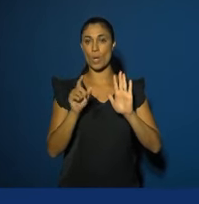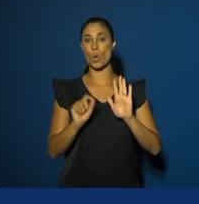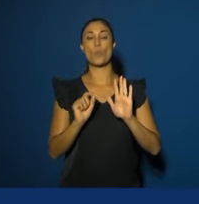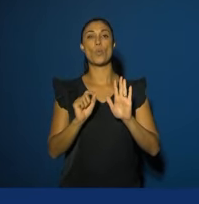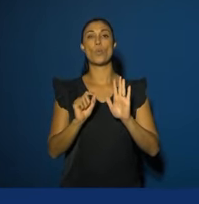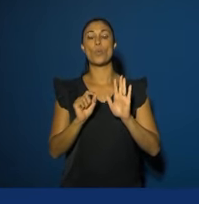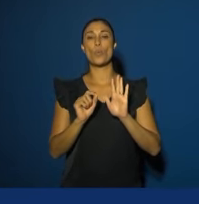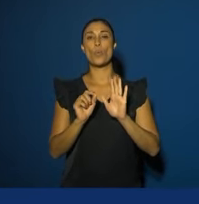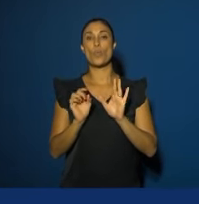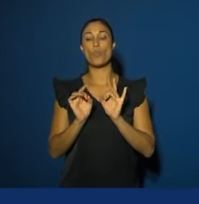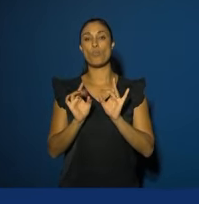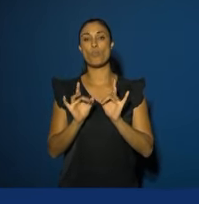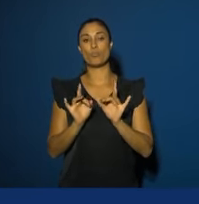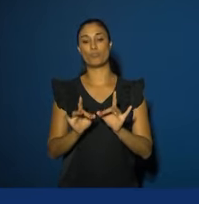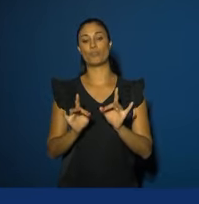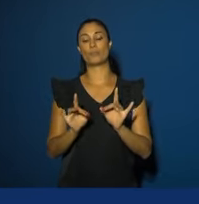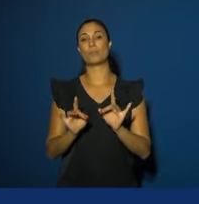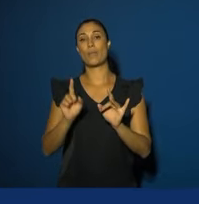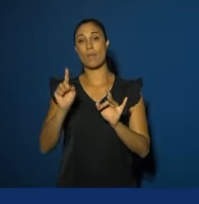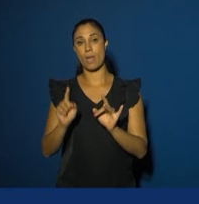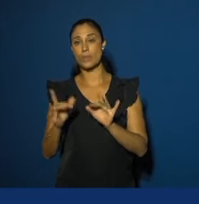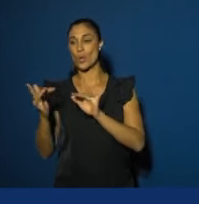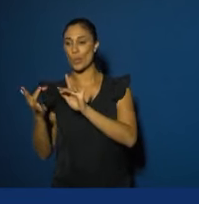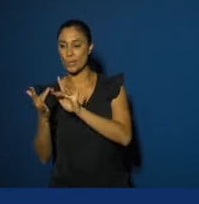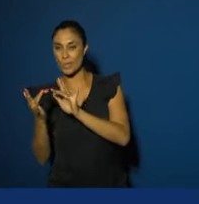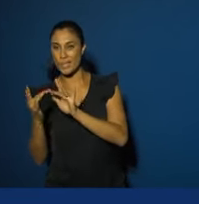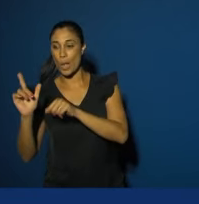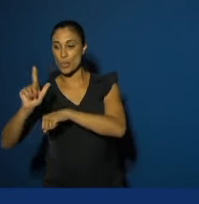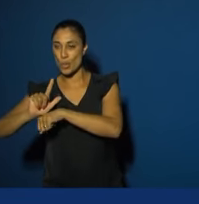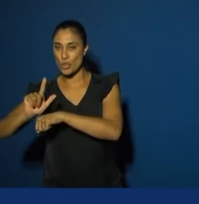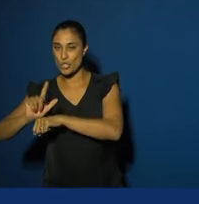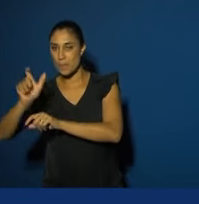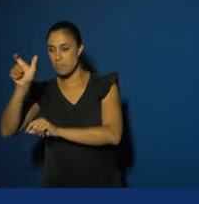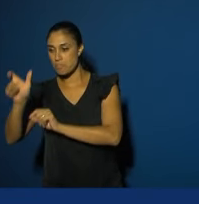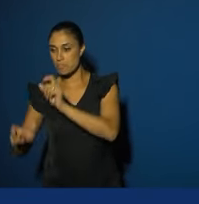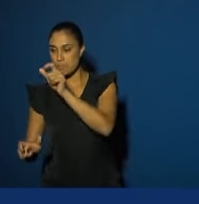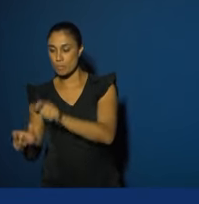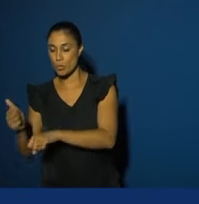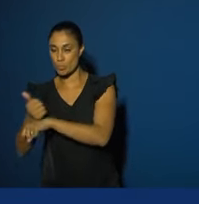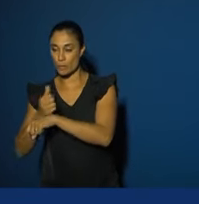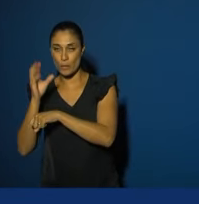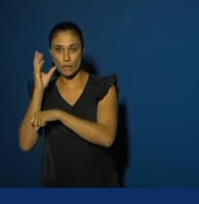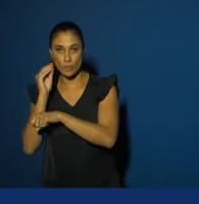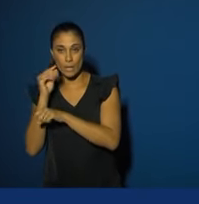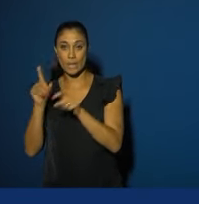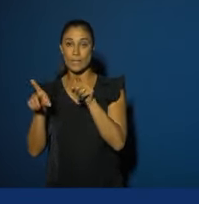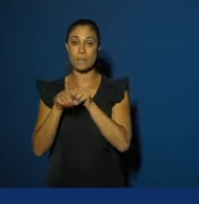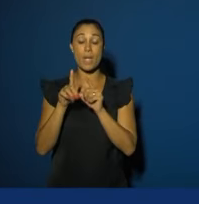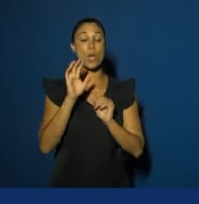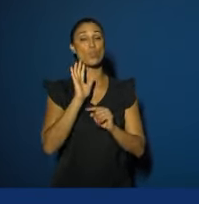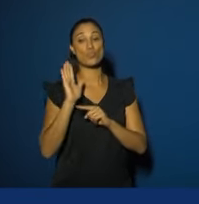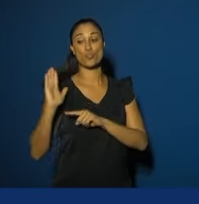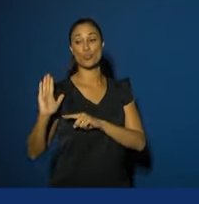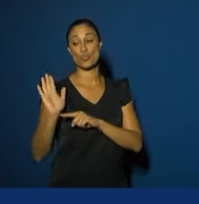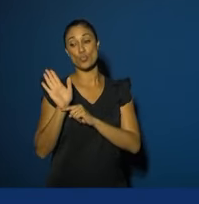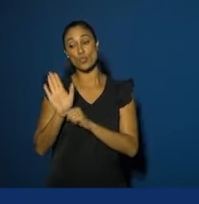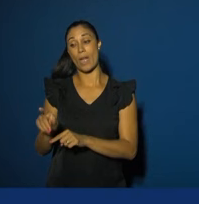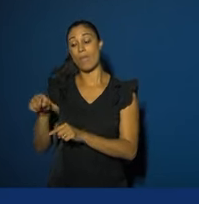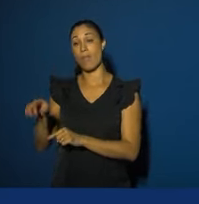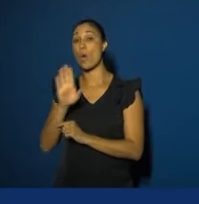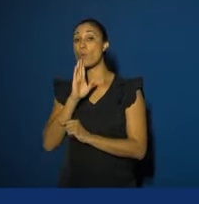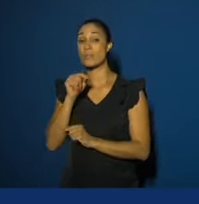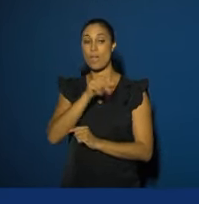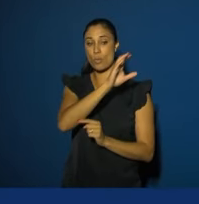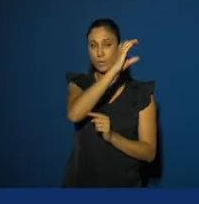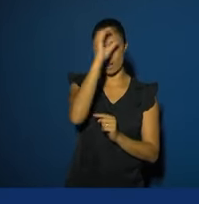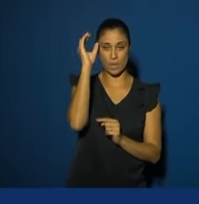shopping é além de conectar os nossos logistas E permitir que eles se conectem ajudá-los a conhecer o nosso consumidor então nos programas de